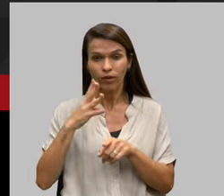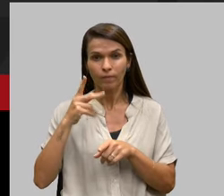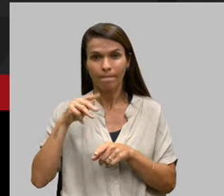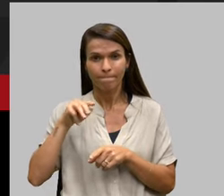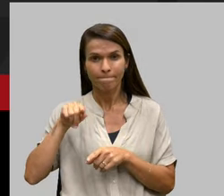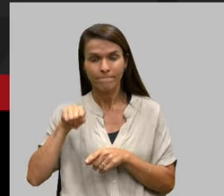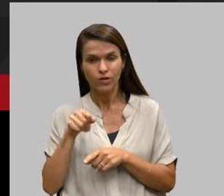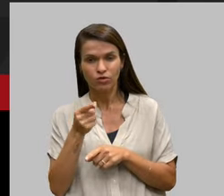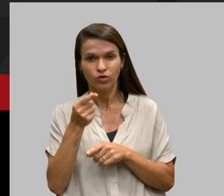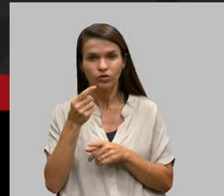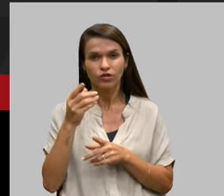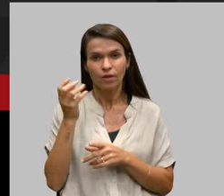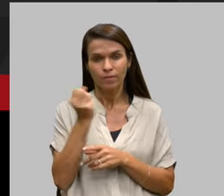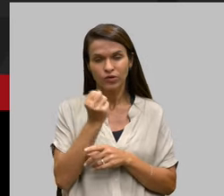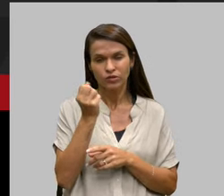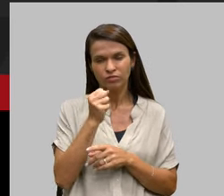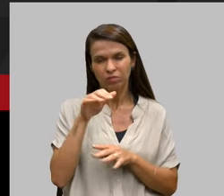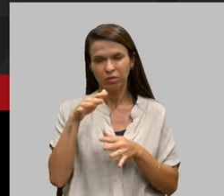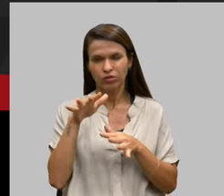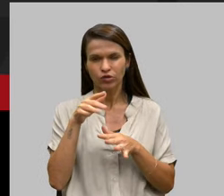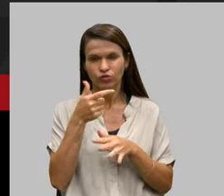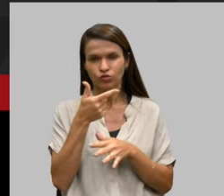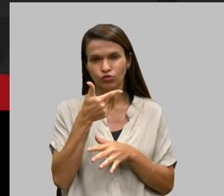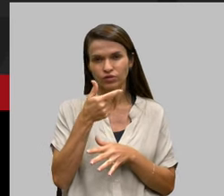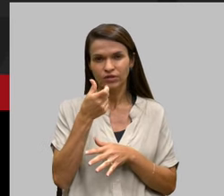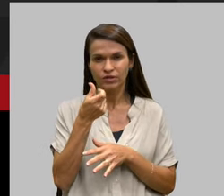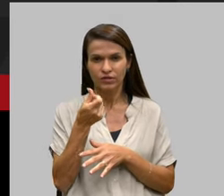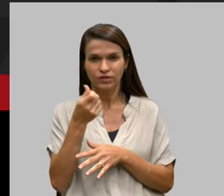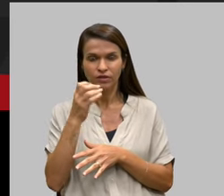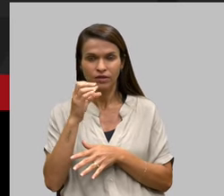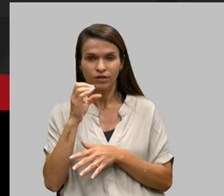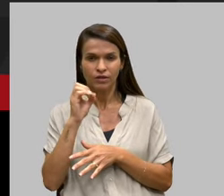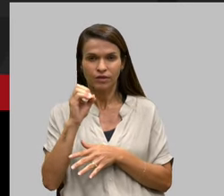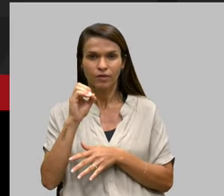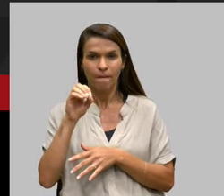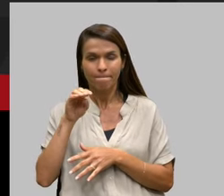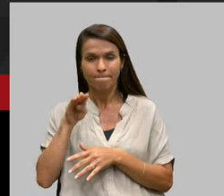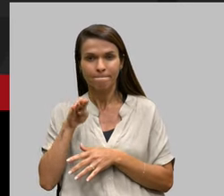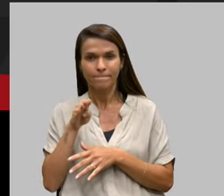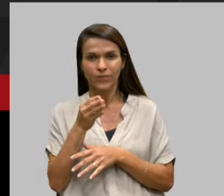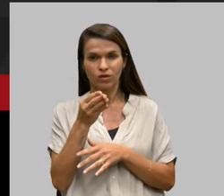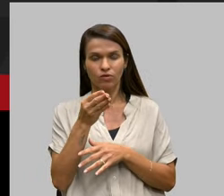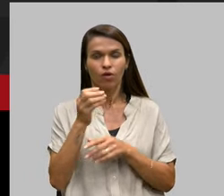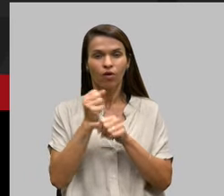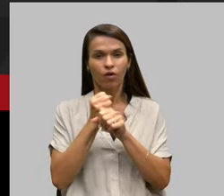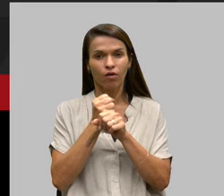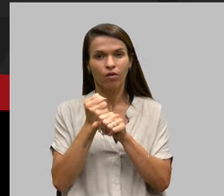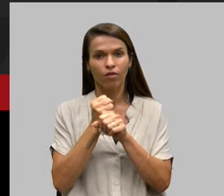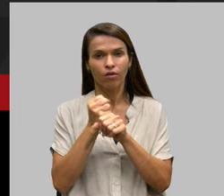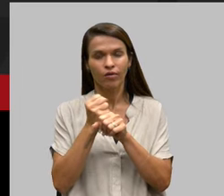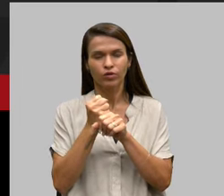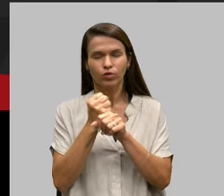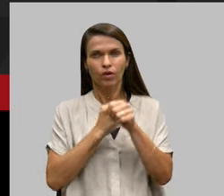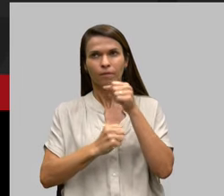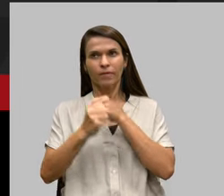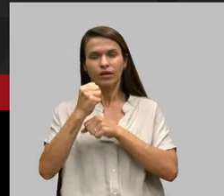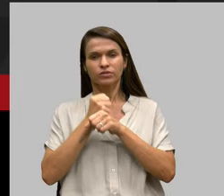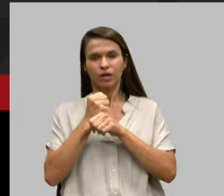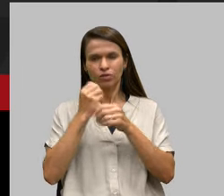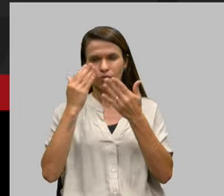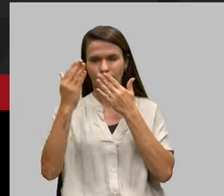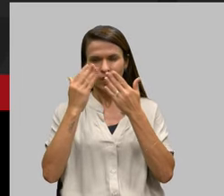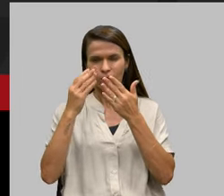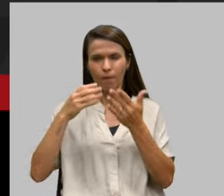ISS su gera em torno de 260 bilhões anuais is que foi do ano passado com pagamento de